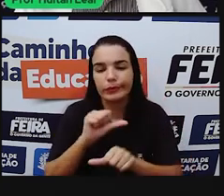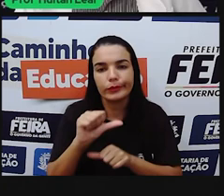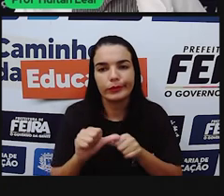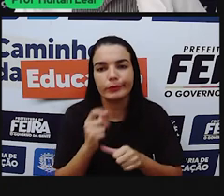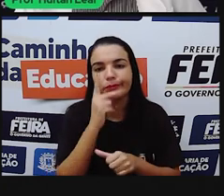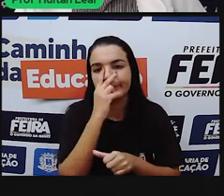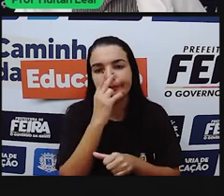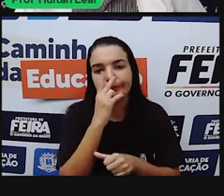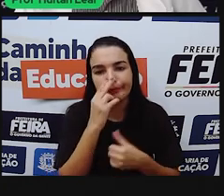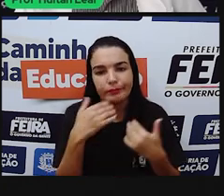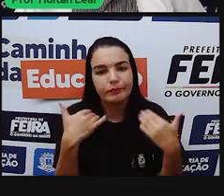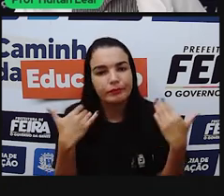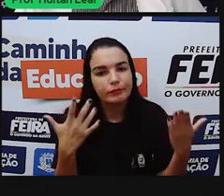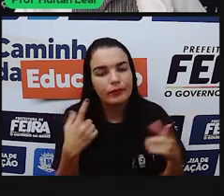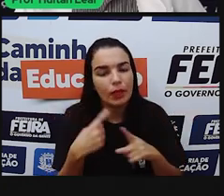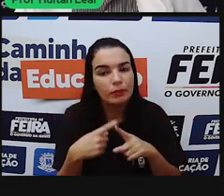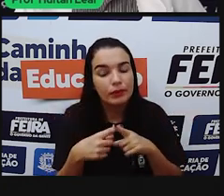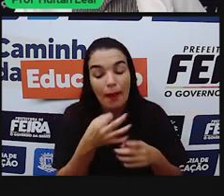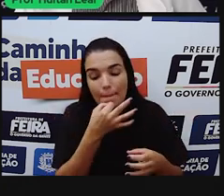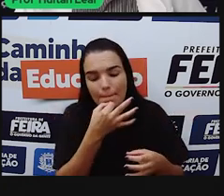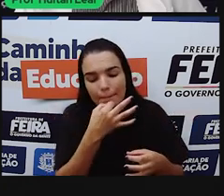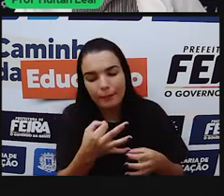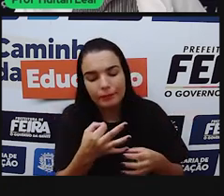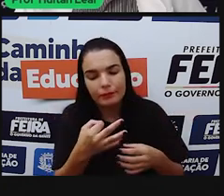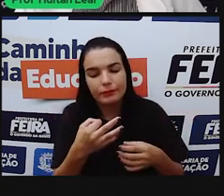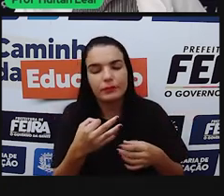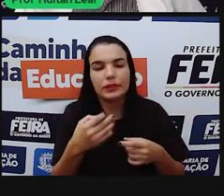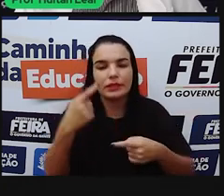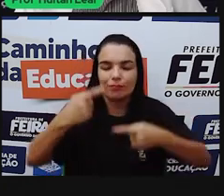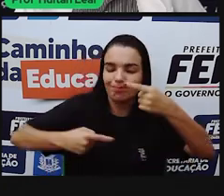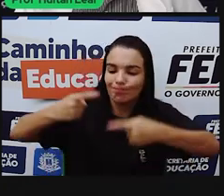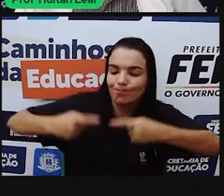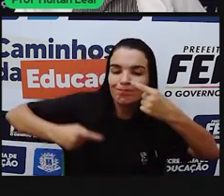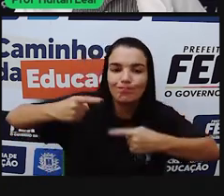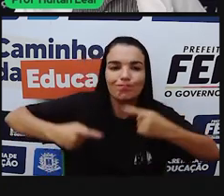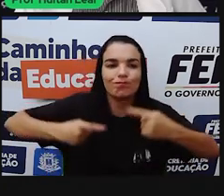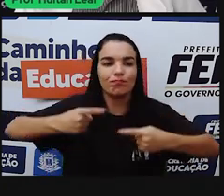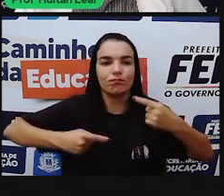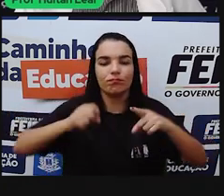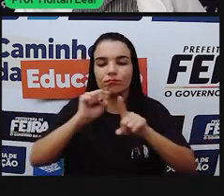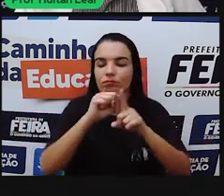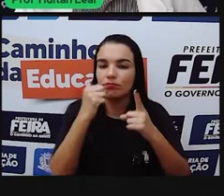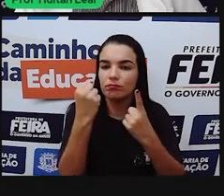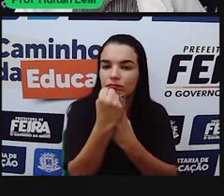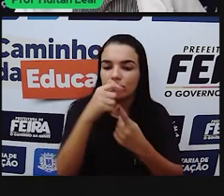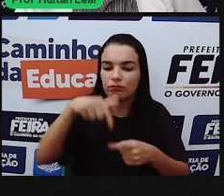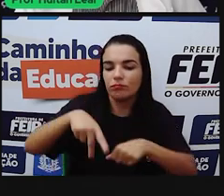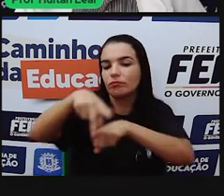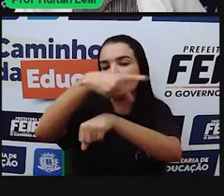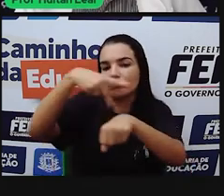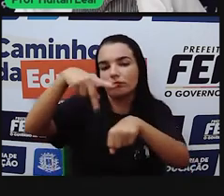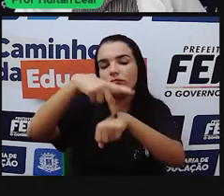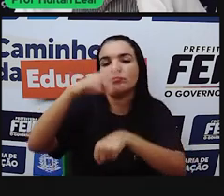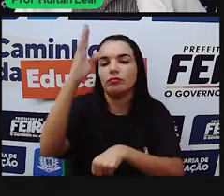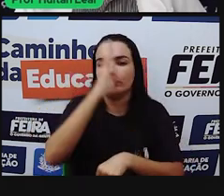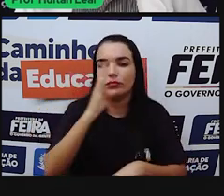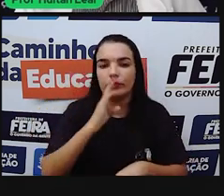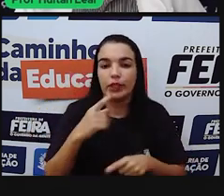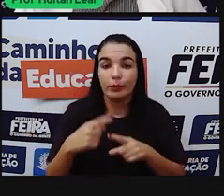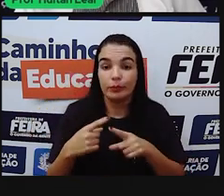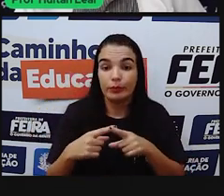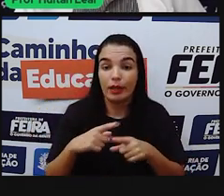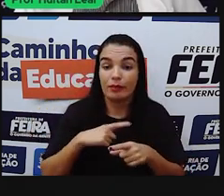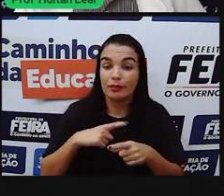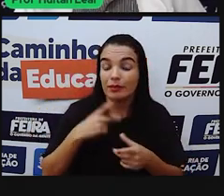essa música critica de forma irônica e direta a realidade política do país no momento em que foi escrita e que se estende